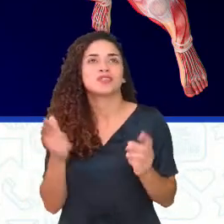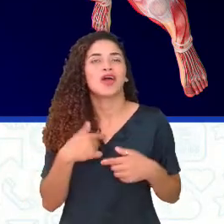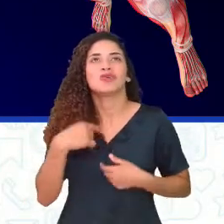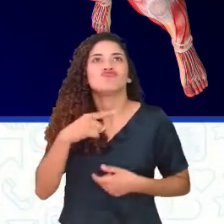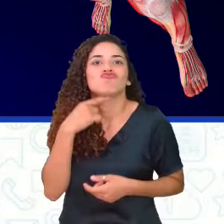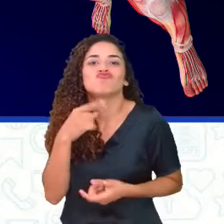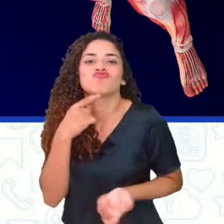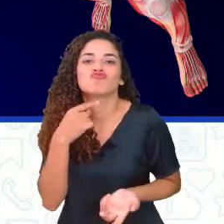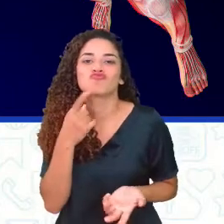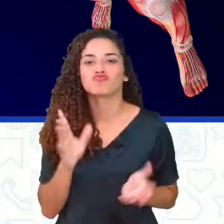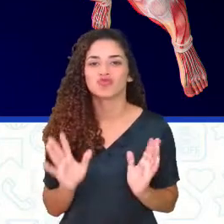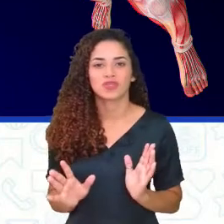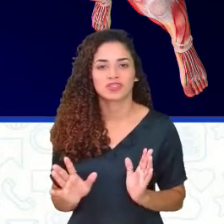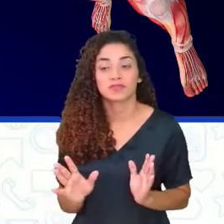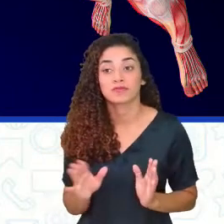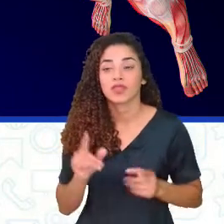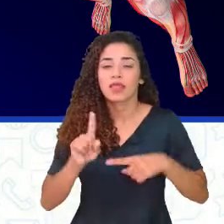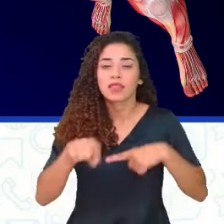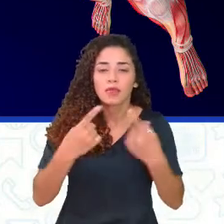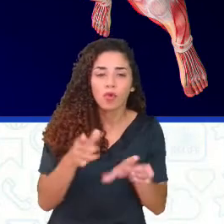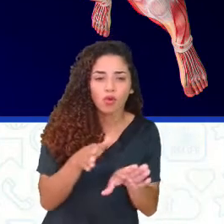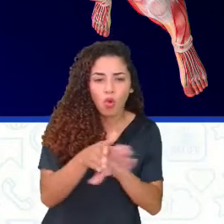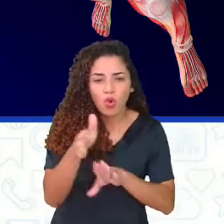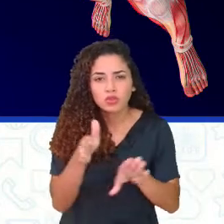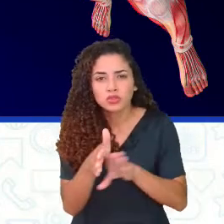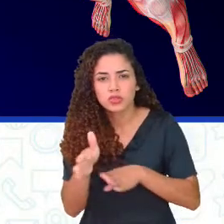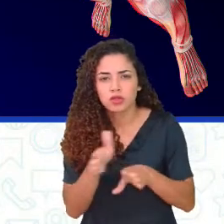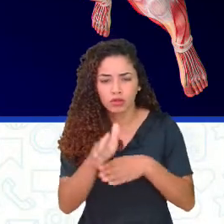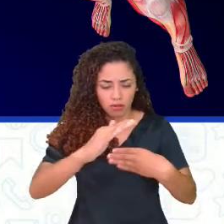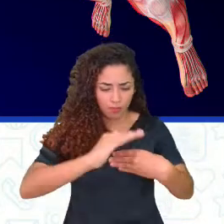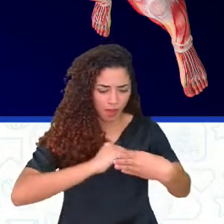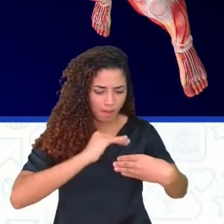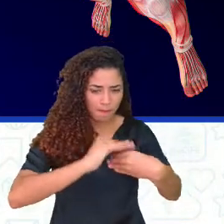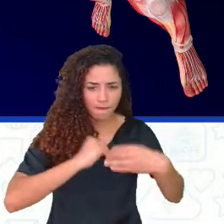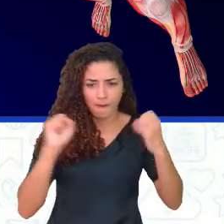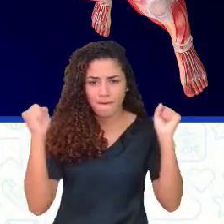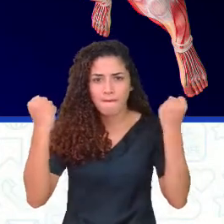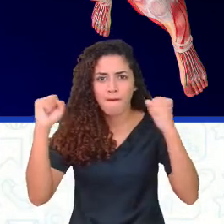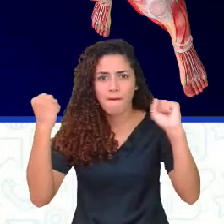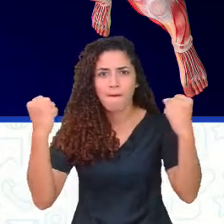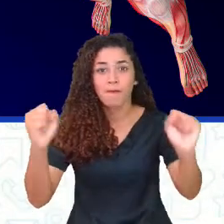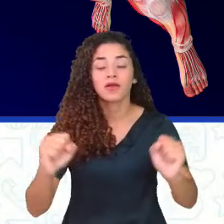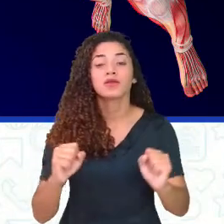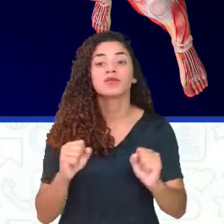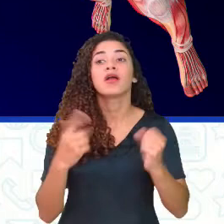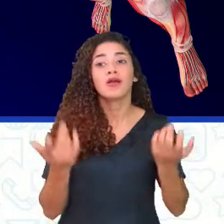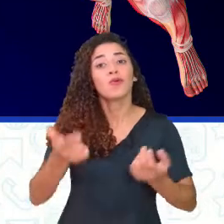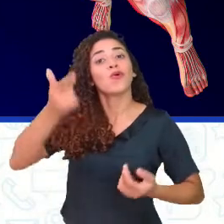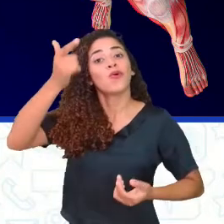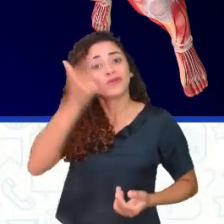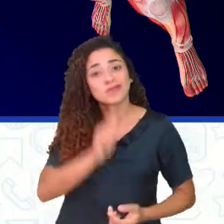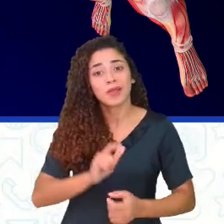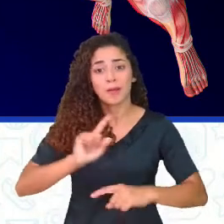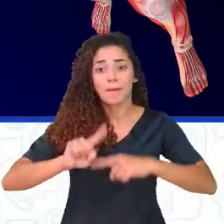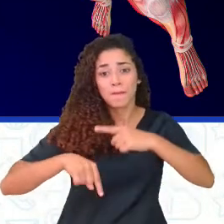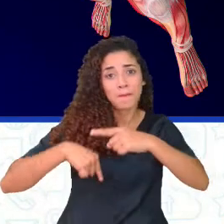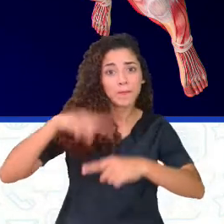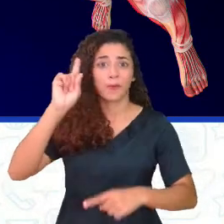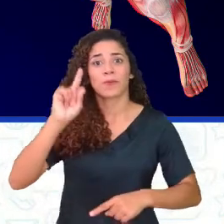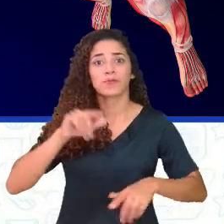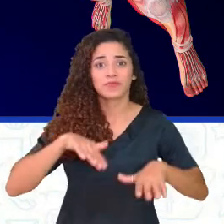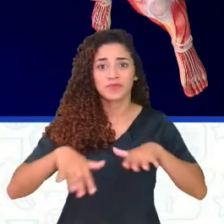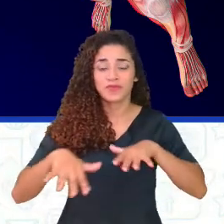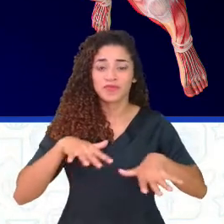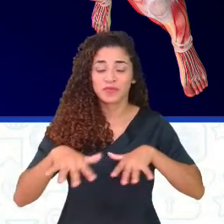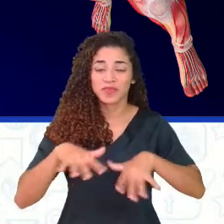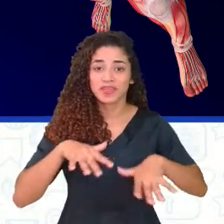consigo. E depois de algumas orientações e depois de alguns exercícios, de algumas atividades, consegue dizer em relação aí